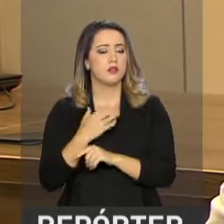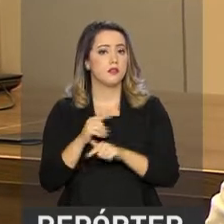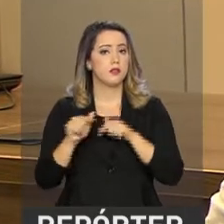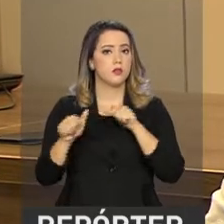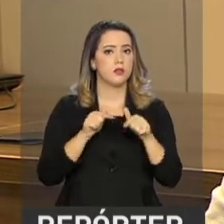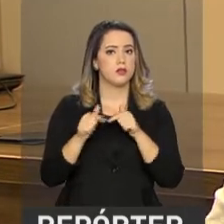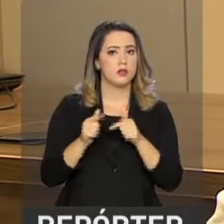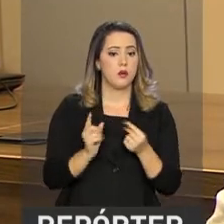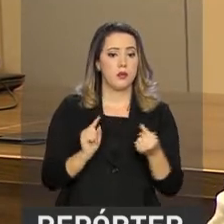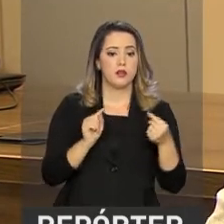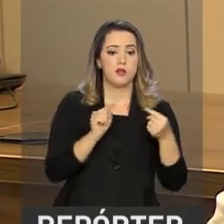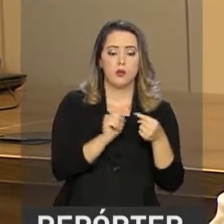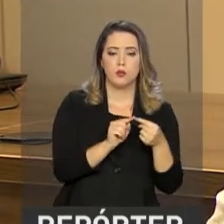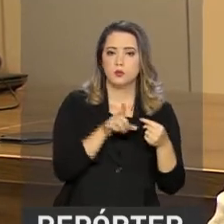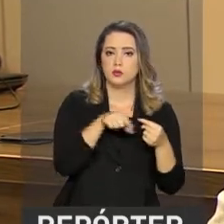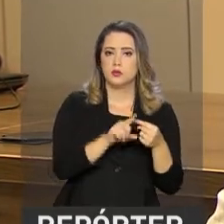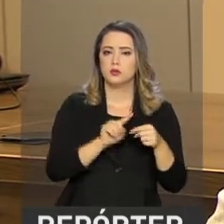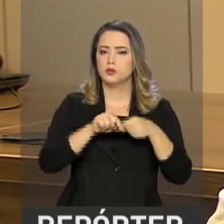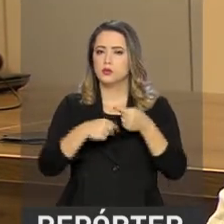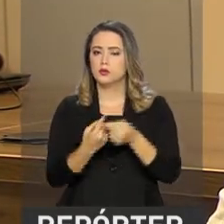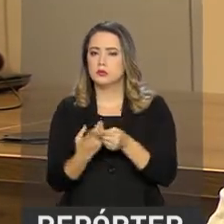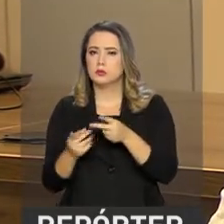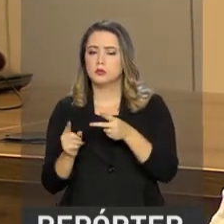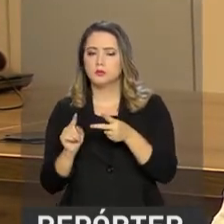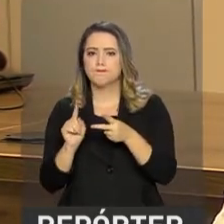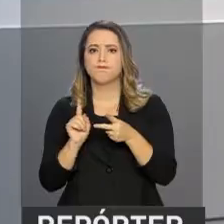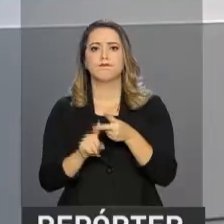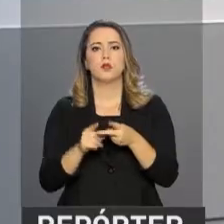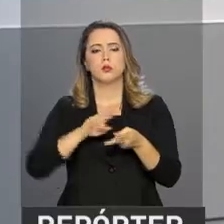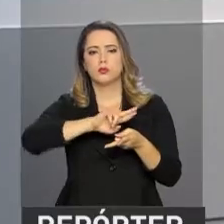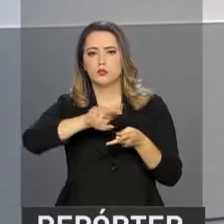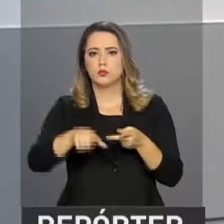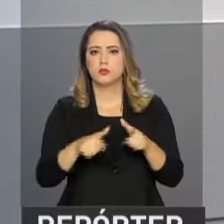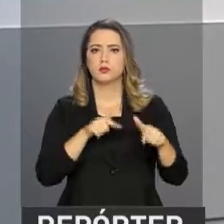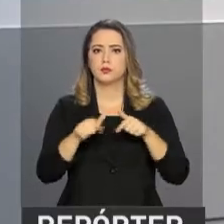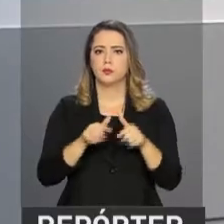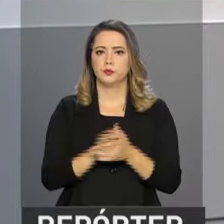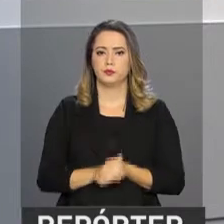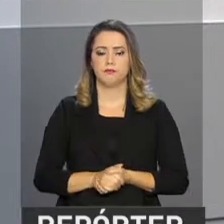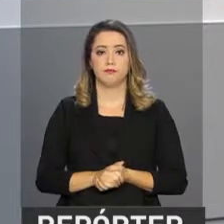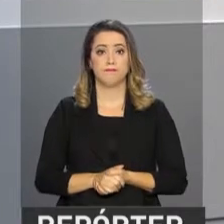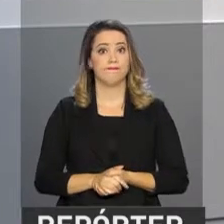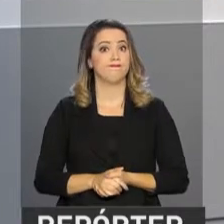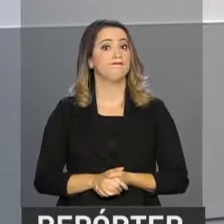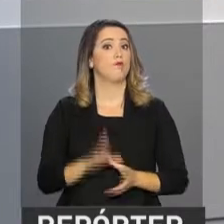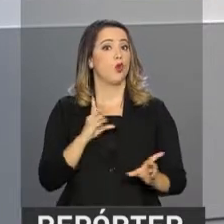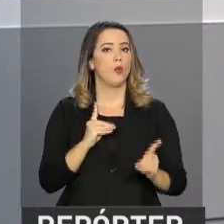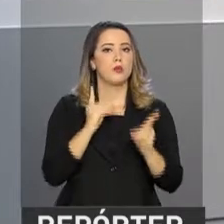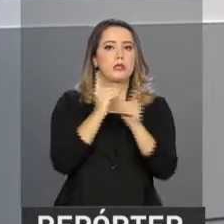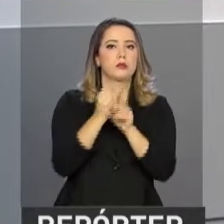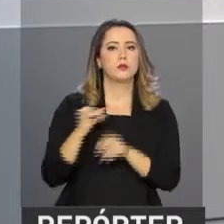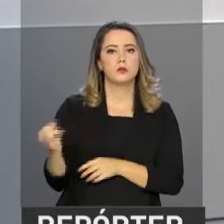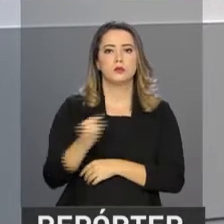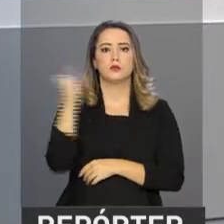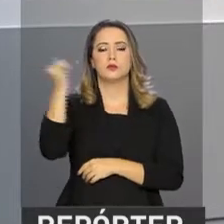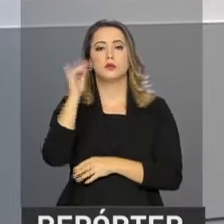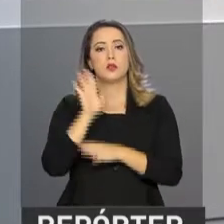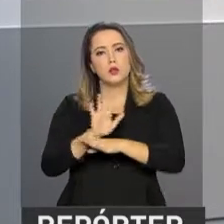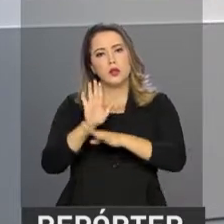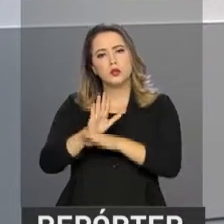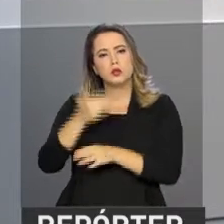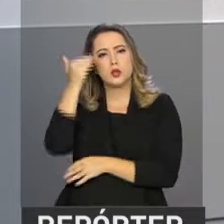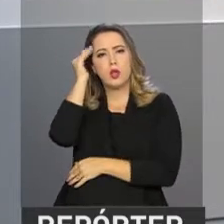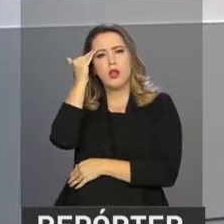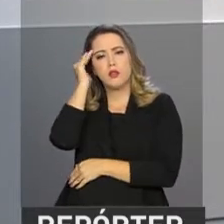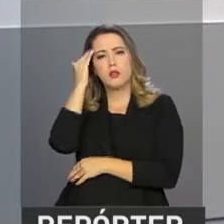e indiretos que vai ser gerado por aquele financiamento uma descoberta importante e que ajuda a entender um pouco